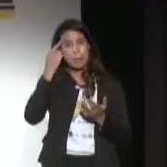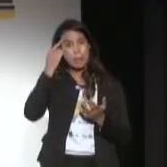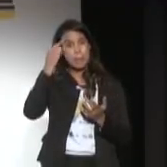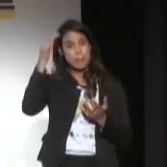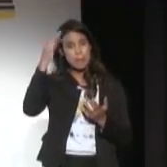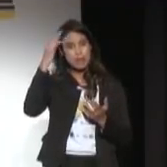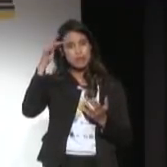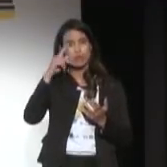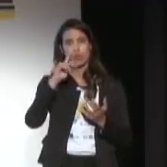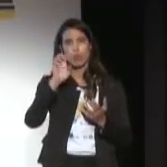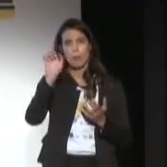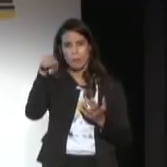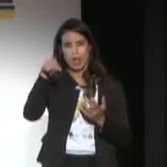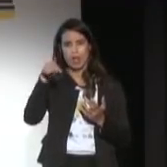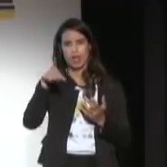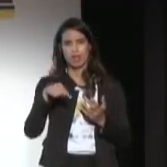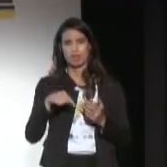pé?